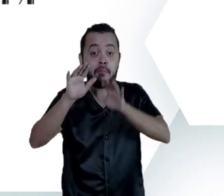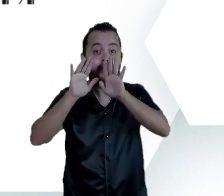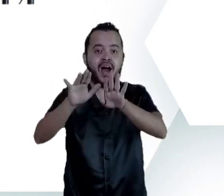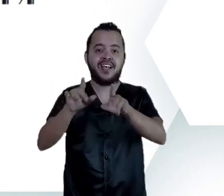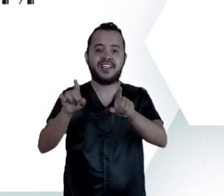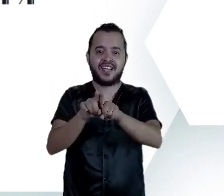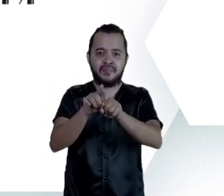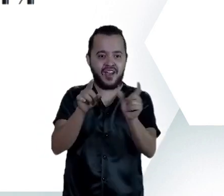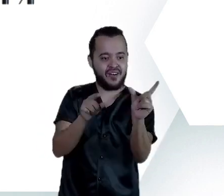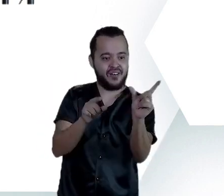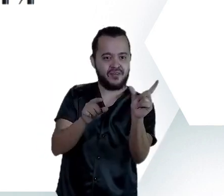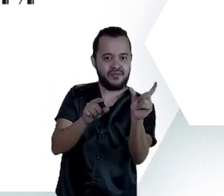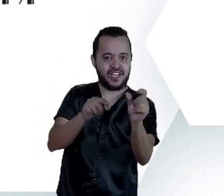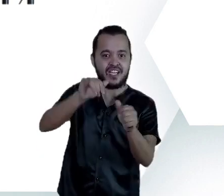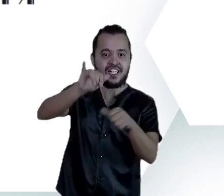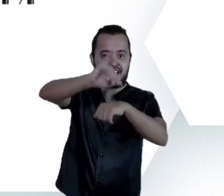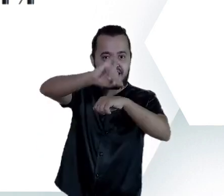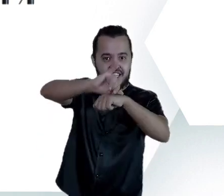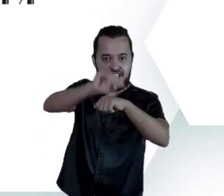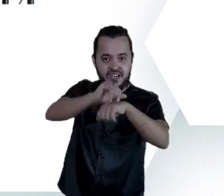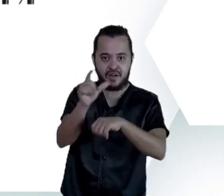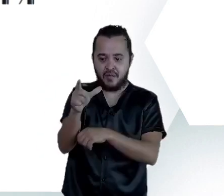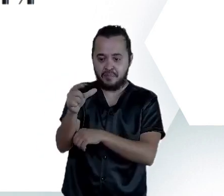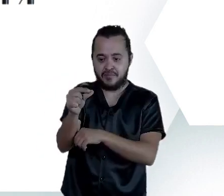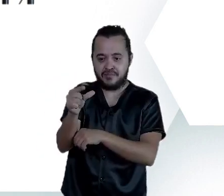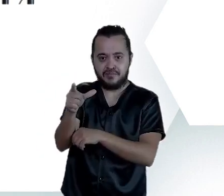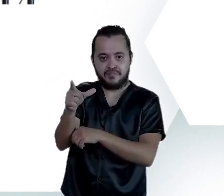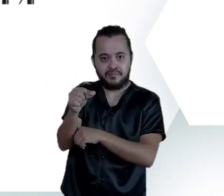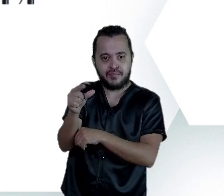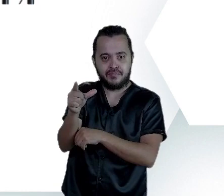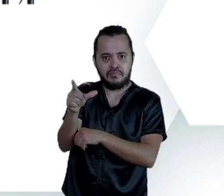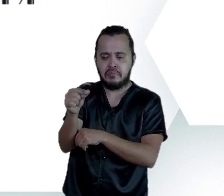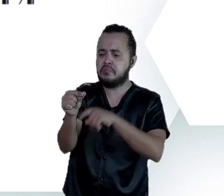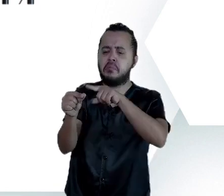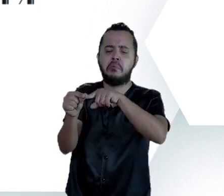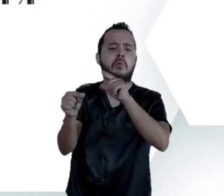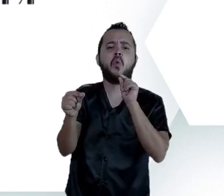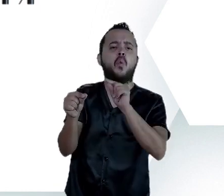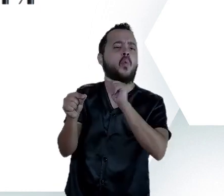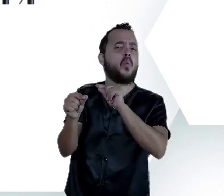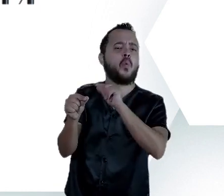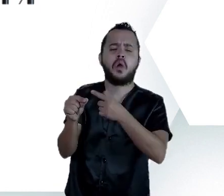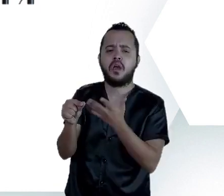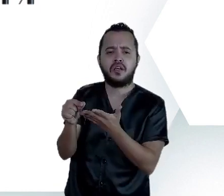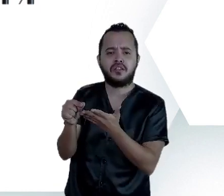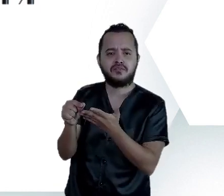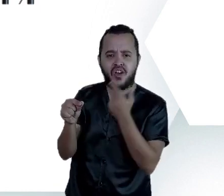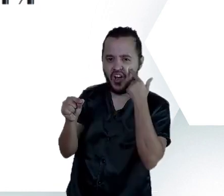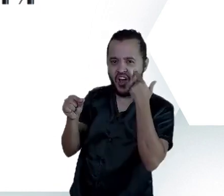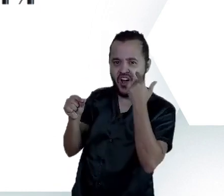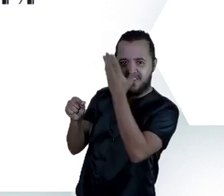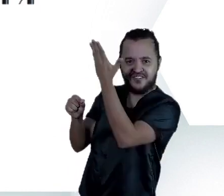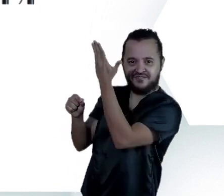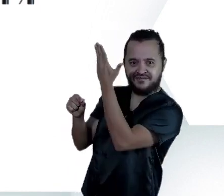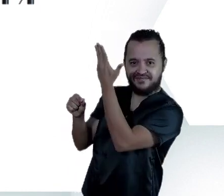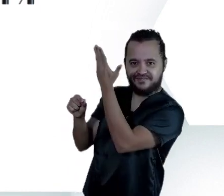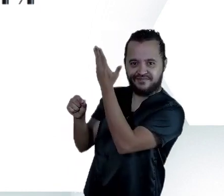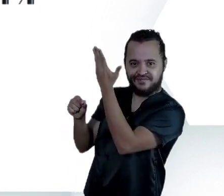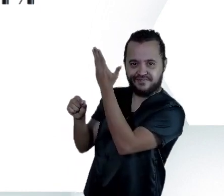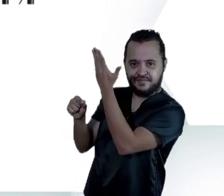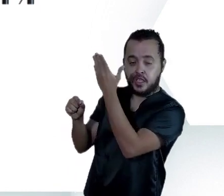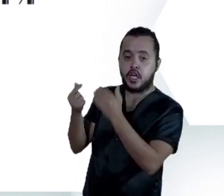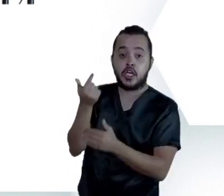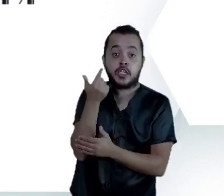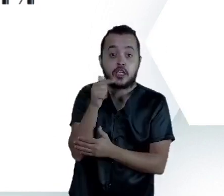tem essa parte de cima aqui, ó. Então como é que eu utilizo essa parte de cima? Quando eu não tenho, né, a